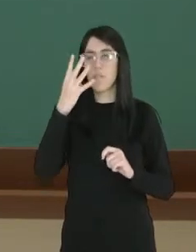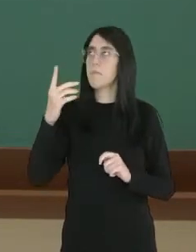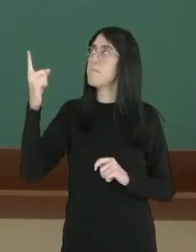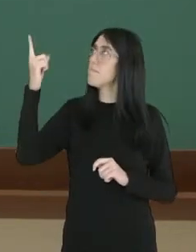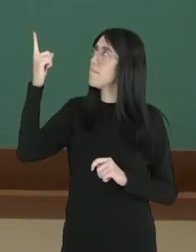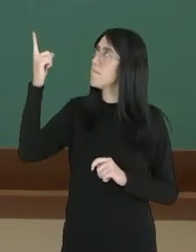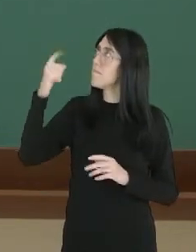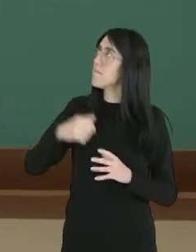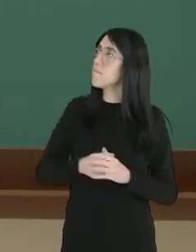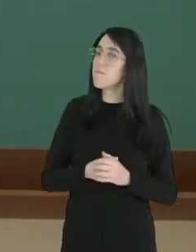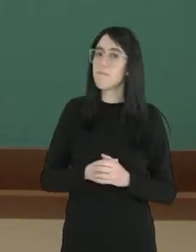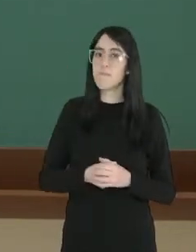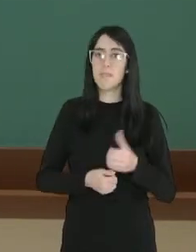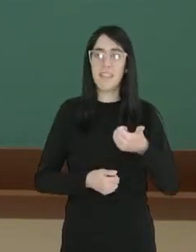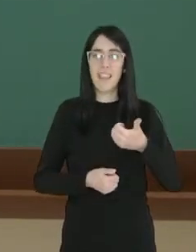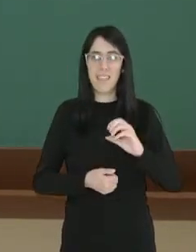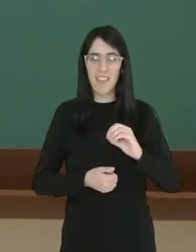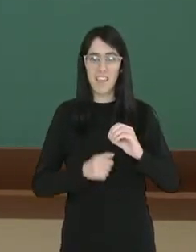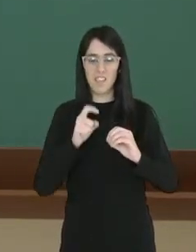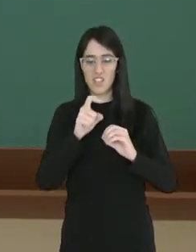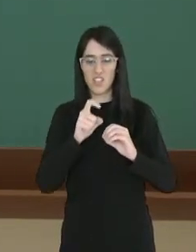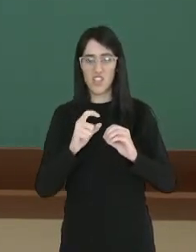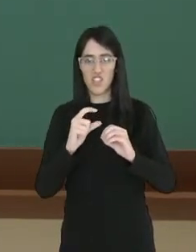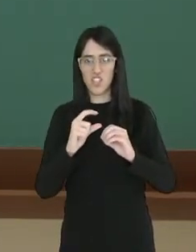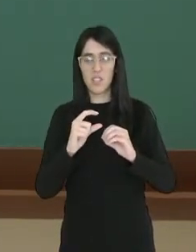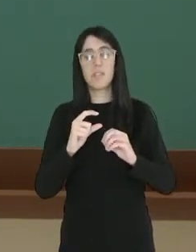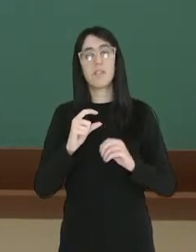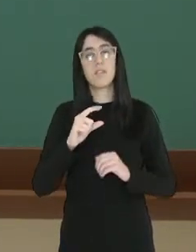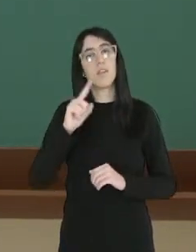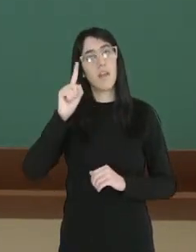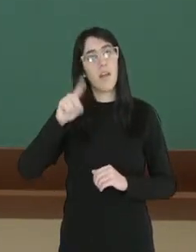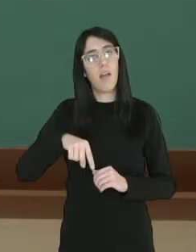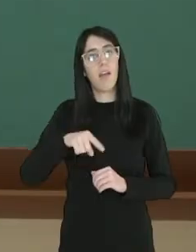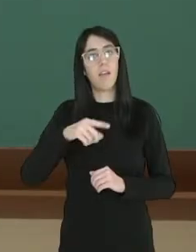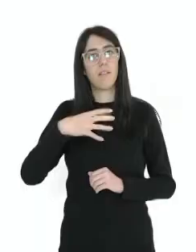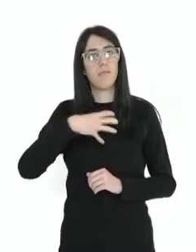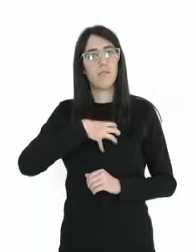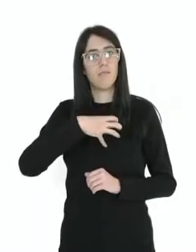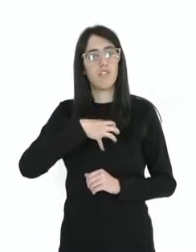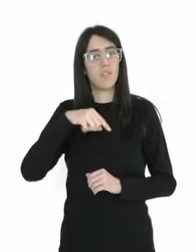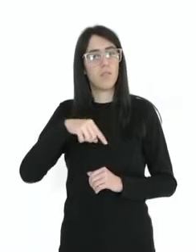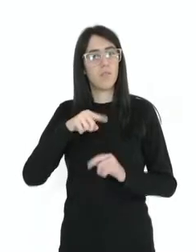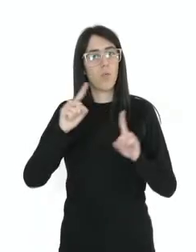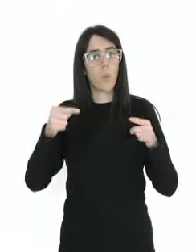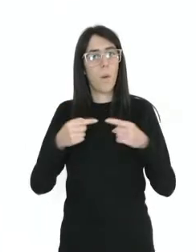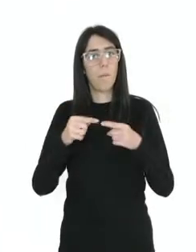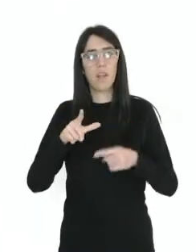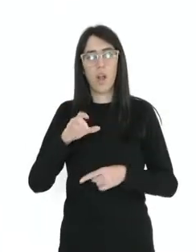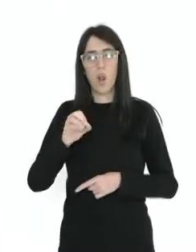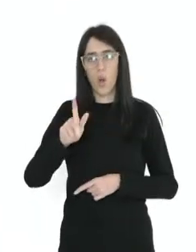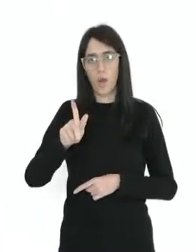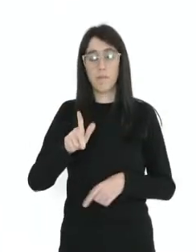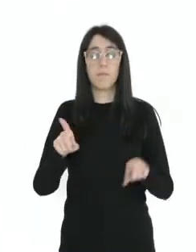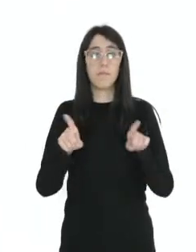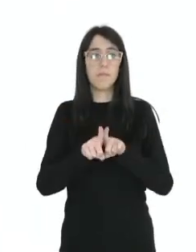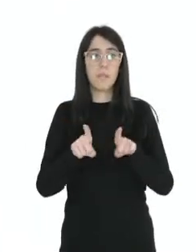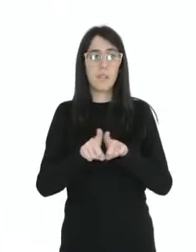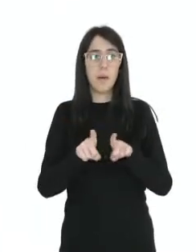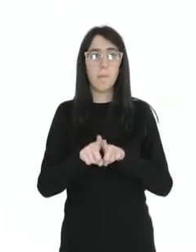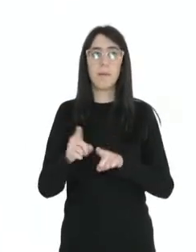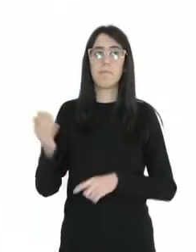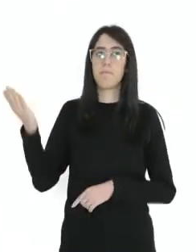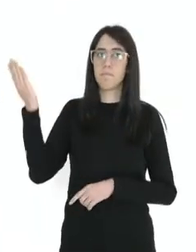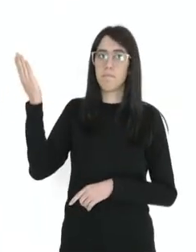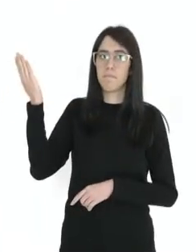tecla 10 elevado na x, a gente fala que é a segunda função da tecla log, tá bom? E a tecla ln, que